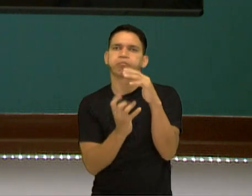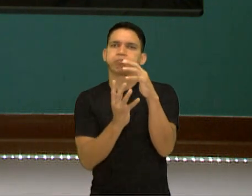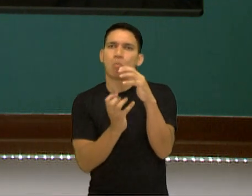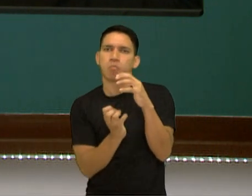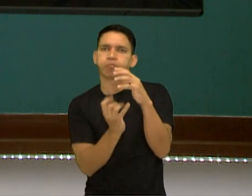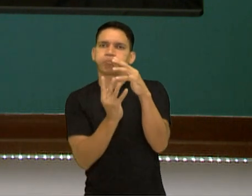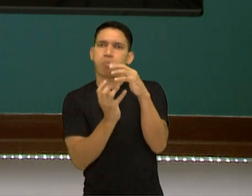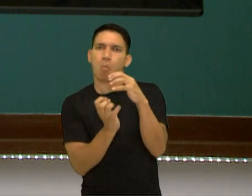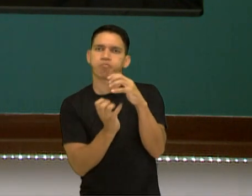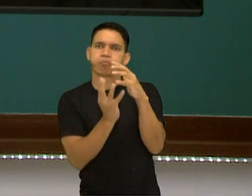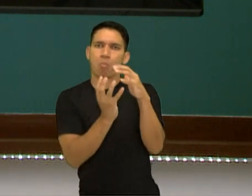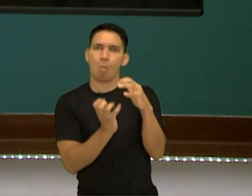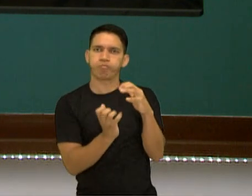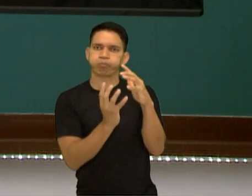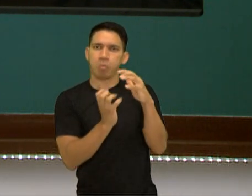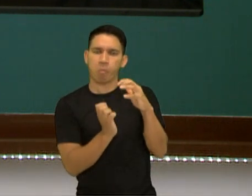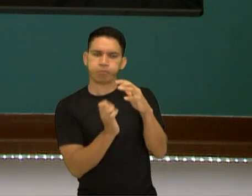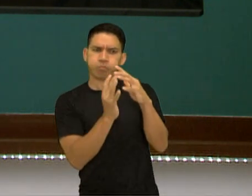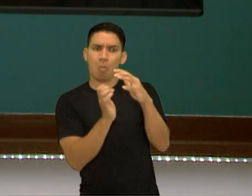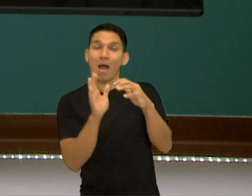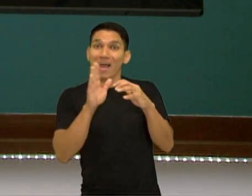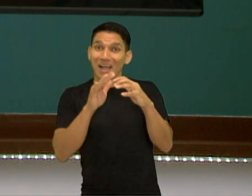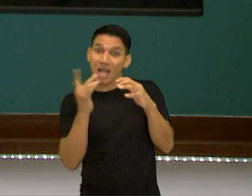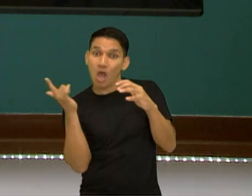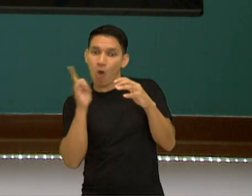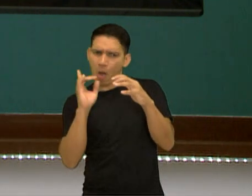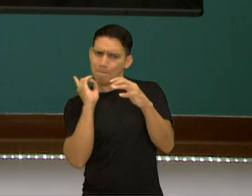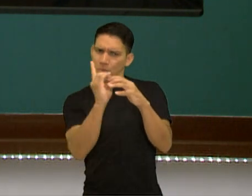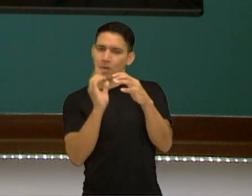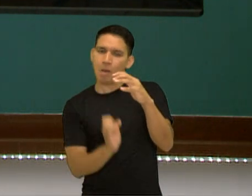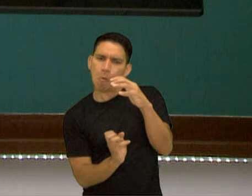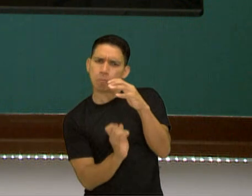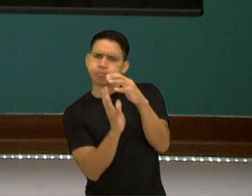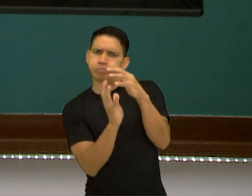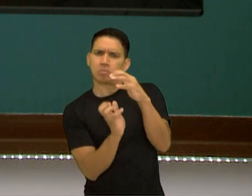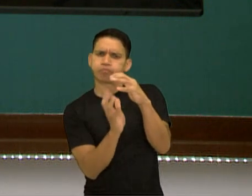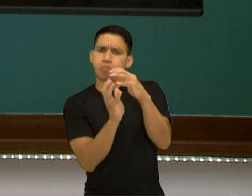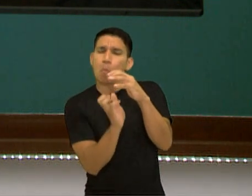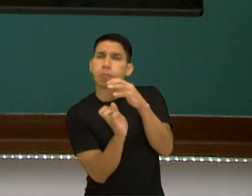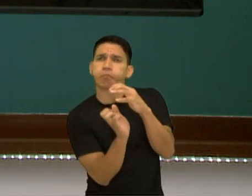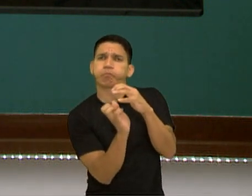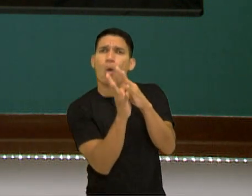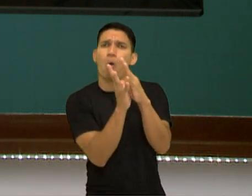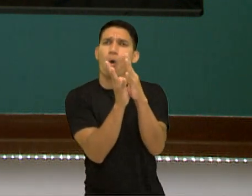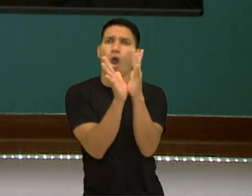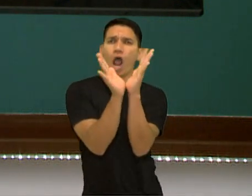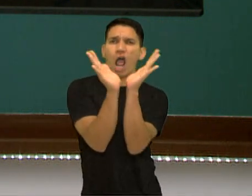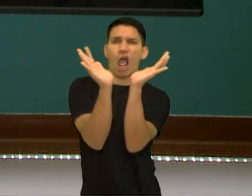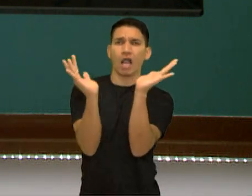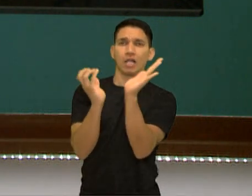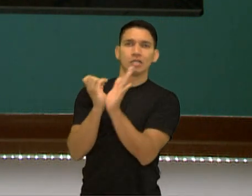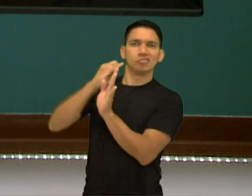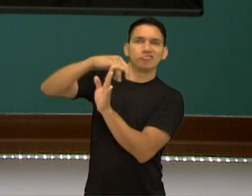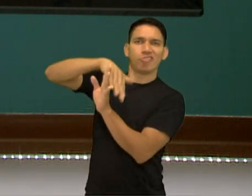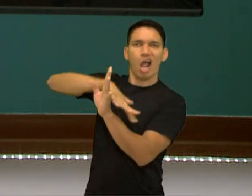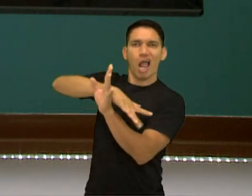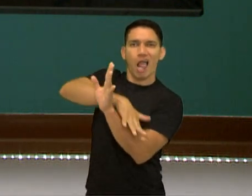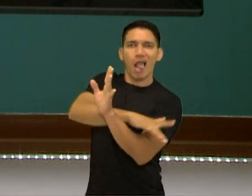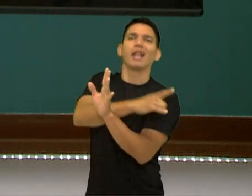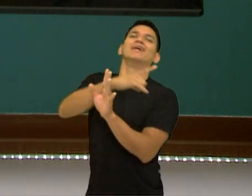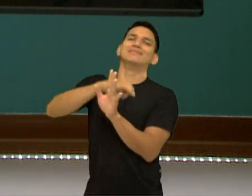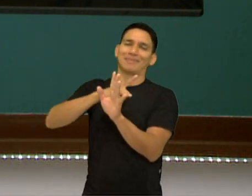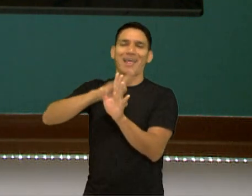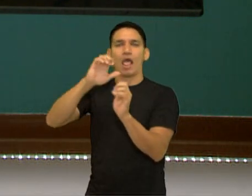frágil. E a partir do momento que ele encontra esse ponto mais frágil, ele vai extravasar por esse ponto. E aí nós vamos ter